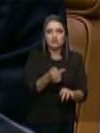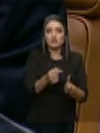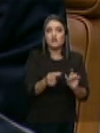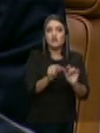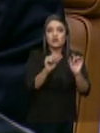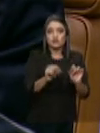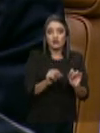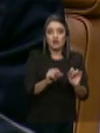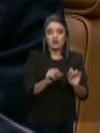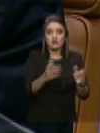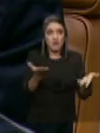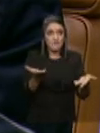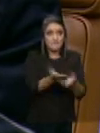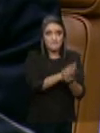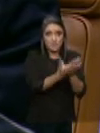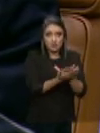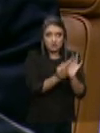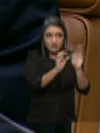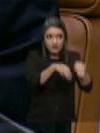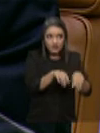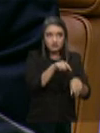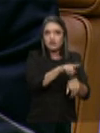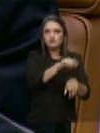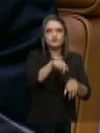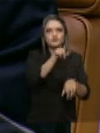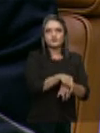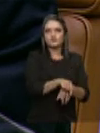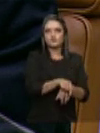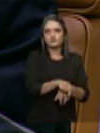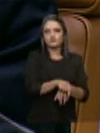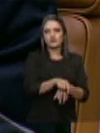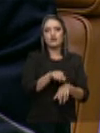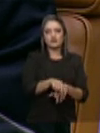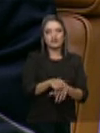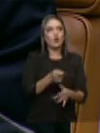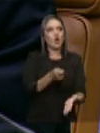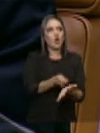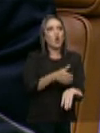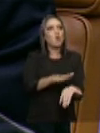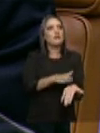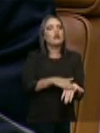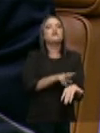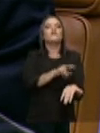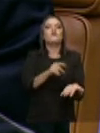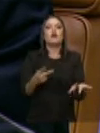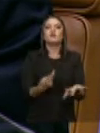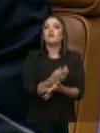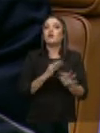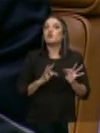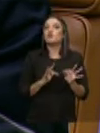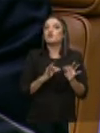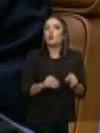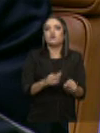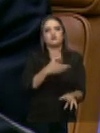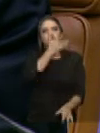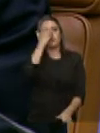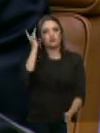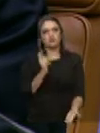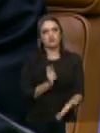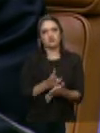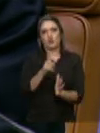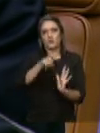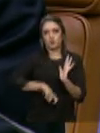vigorava e, pelo princípio da isonomia, aquela cobrança se aplicaria indistintamente a todos os contribuintes.